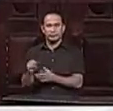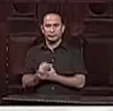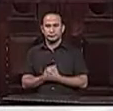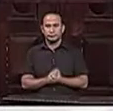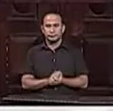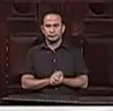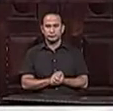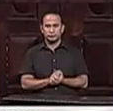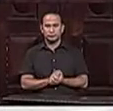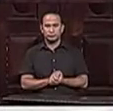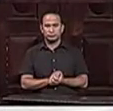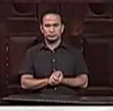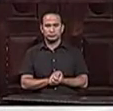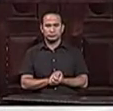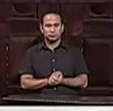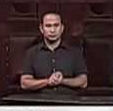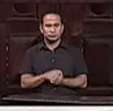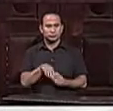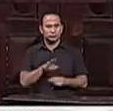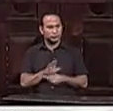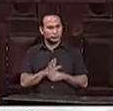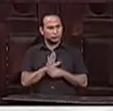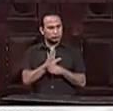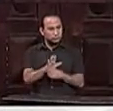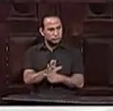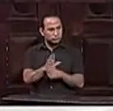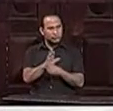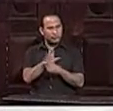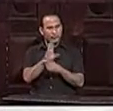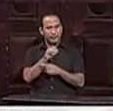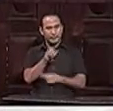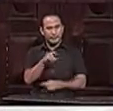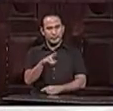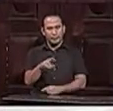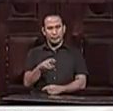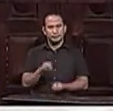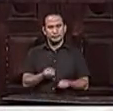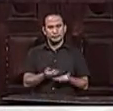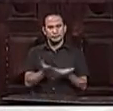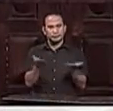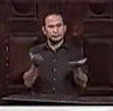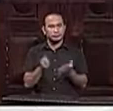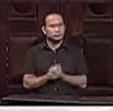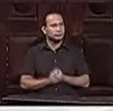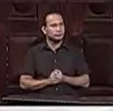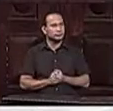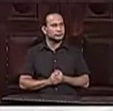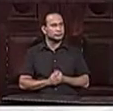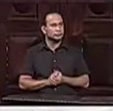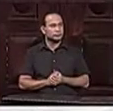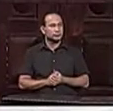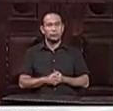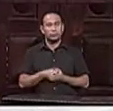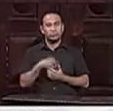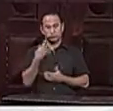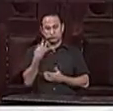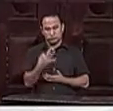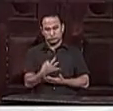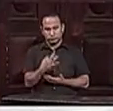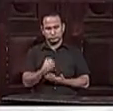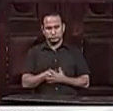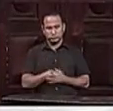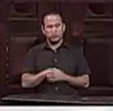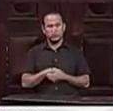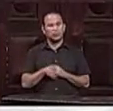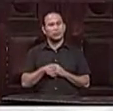pela proposta de venda da BR Distribuidora. Então, com certeza,